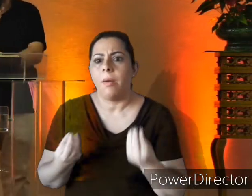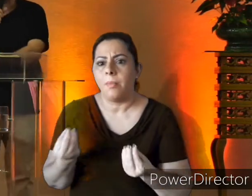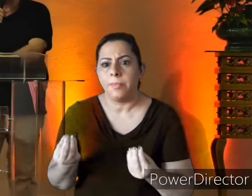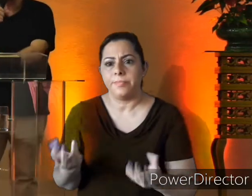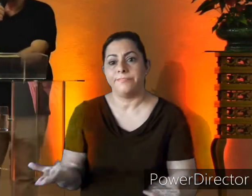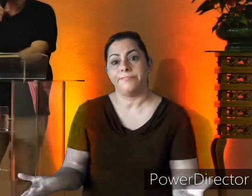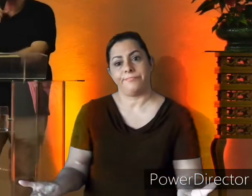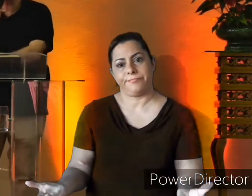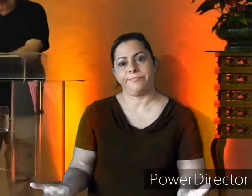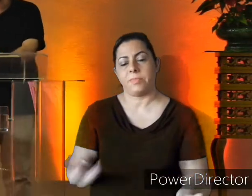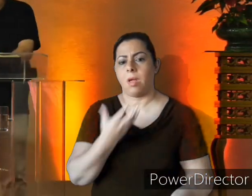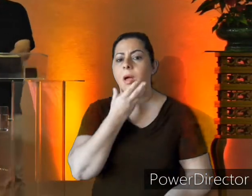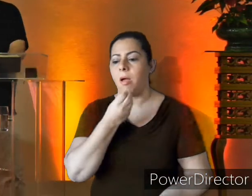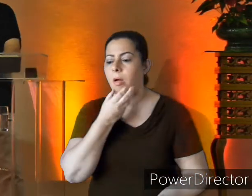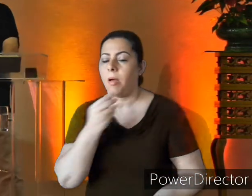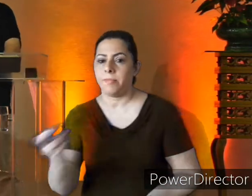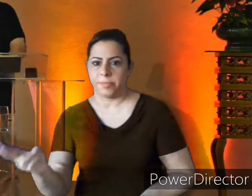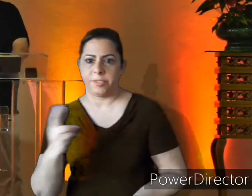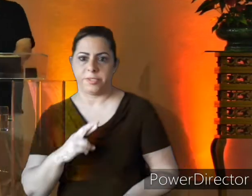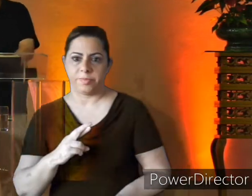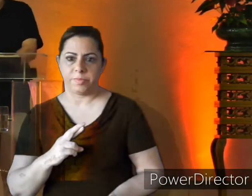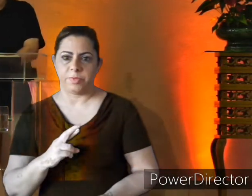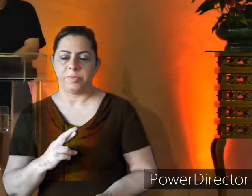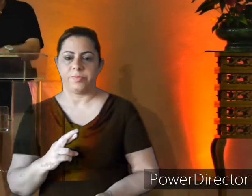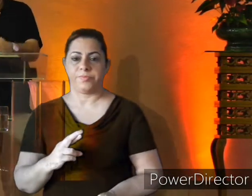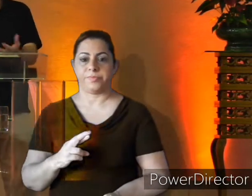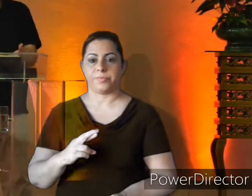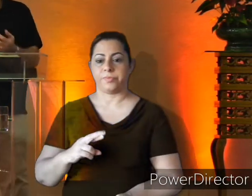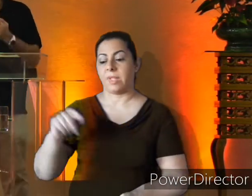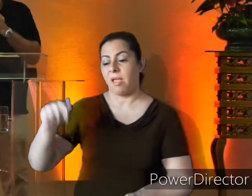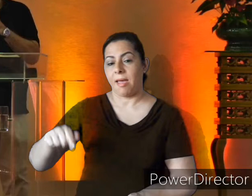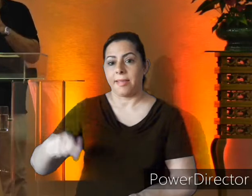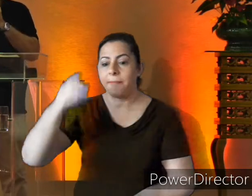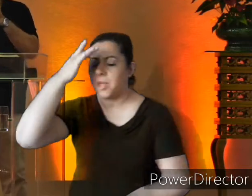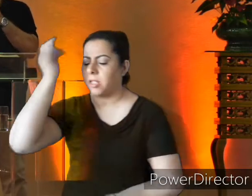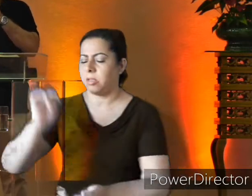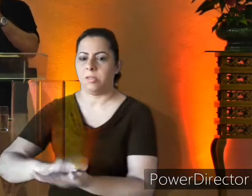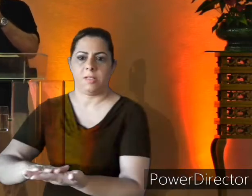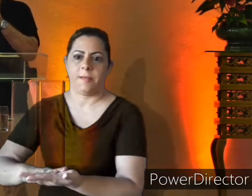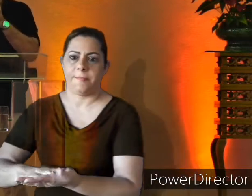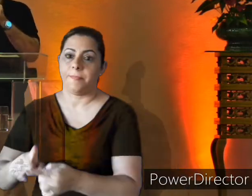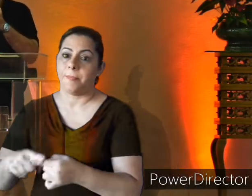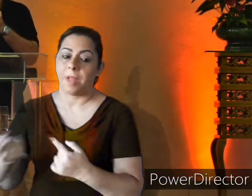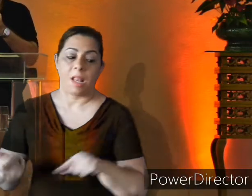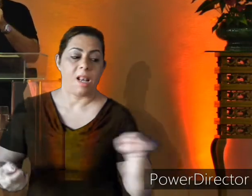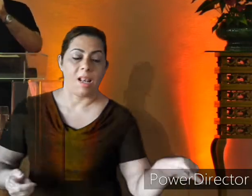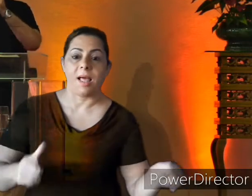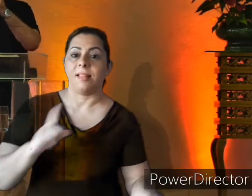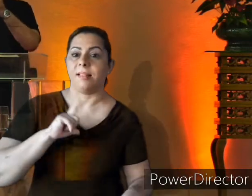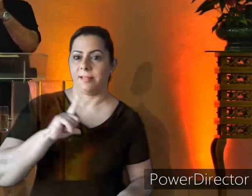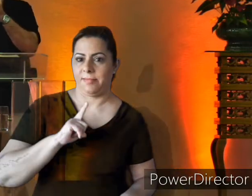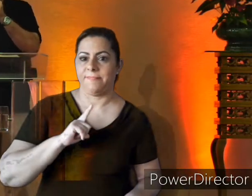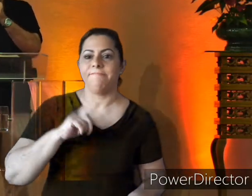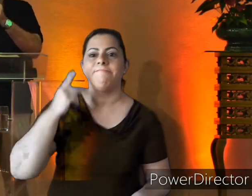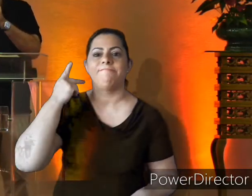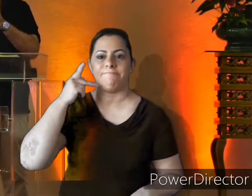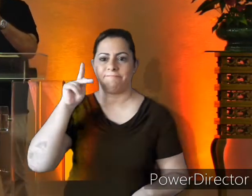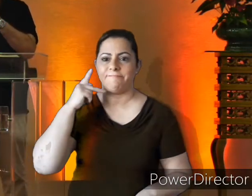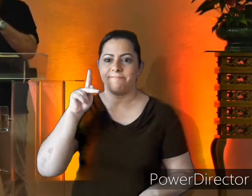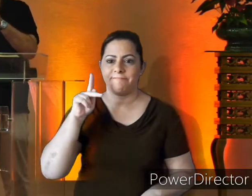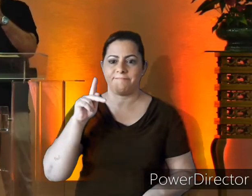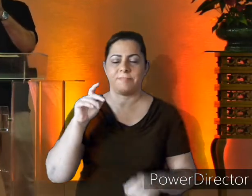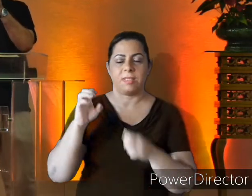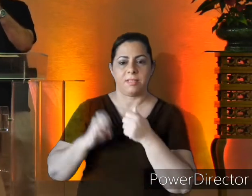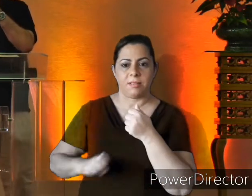levanta e diz: não há espião, não há traidor, não há ninguém em nosso meio que seja do lado de lá, mas é que